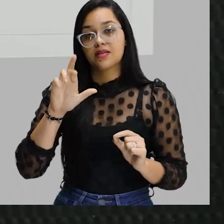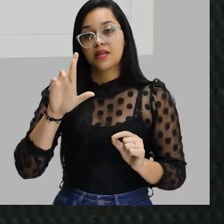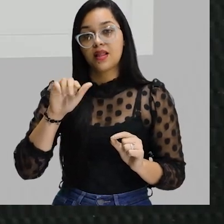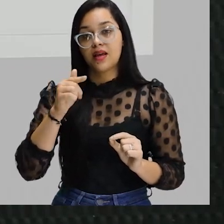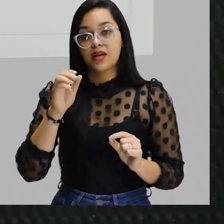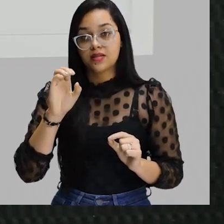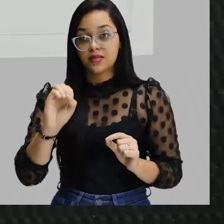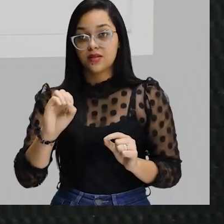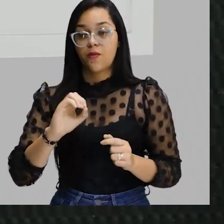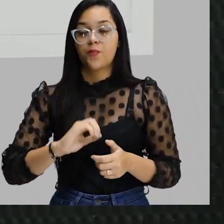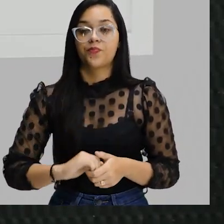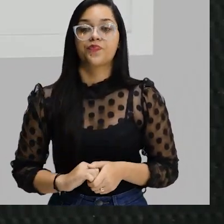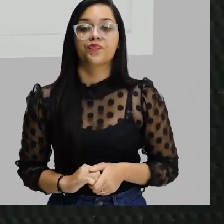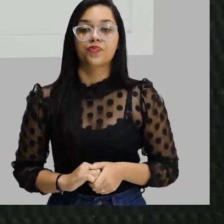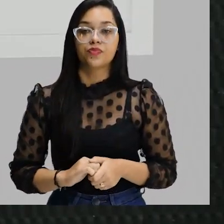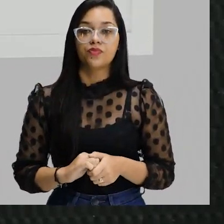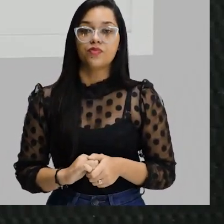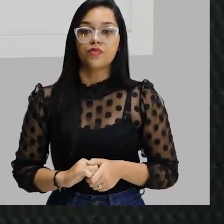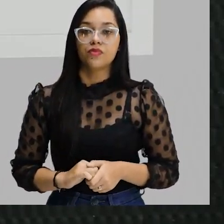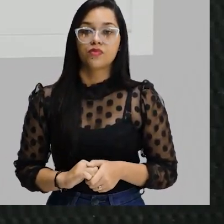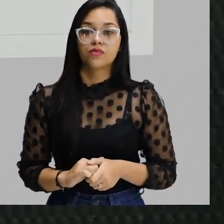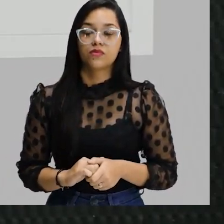aceleração.